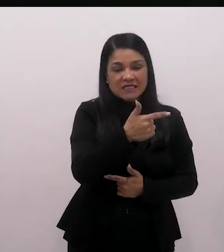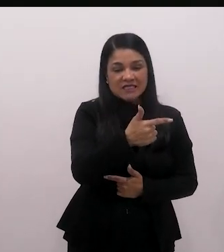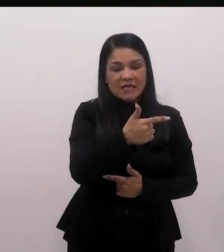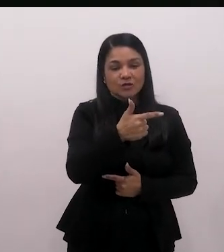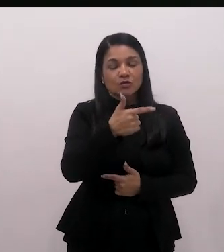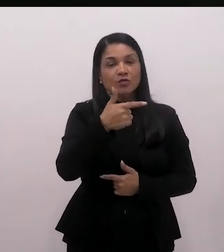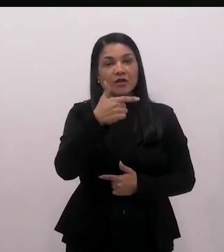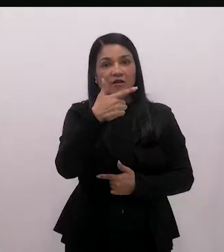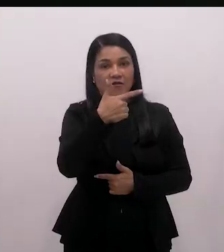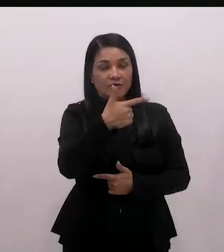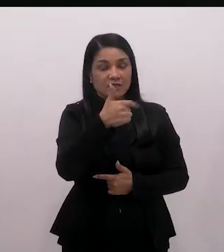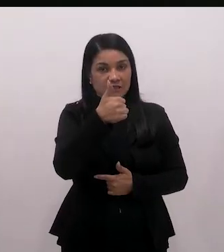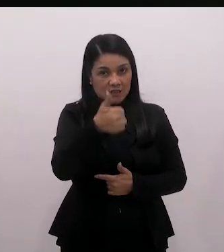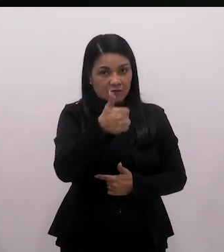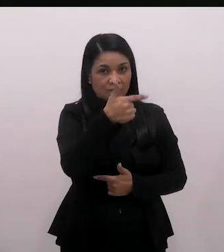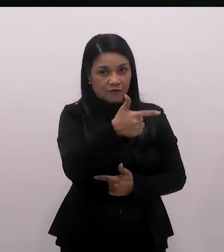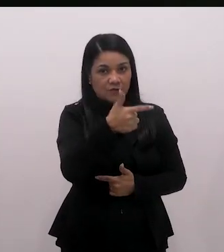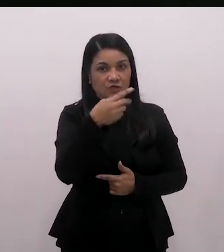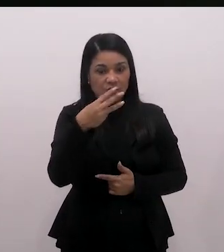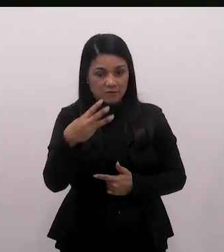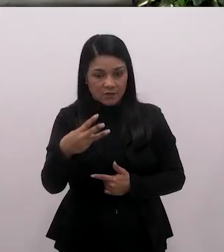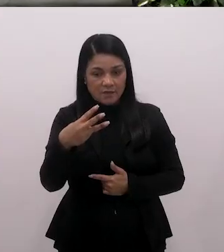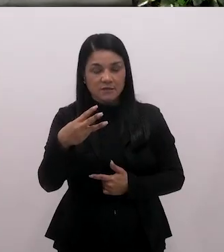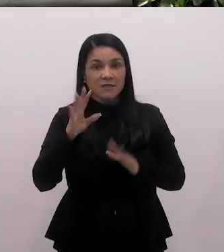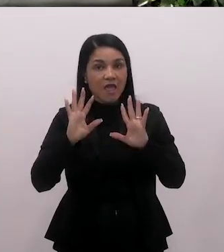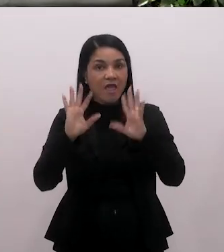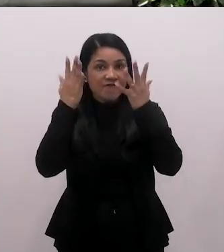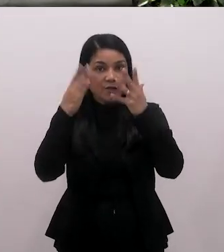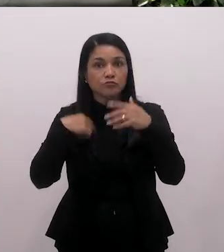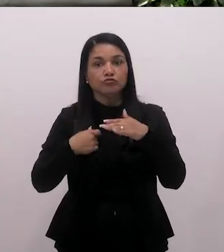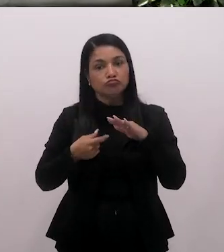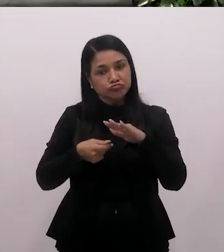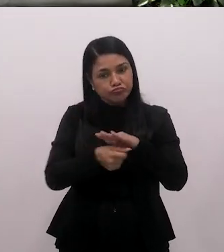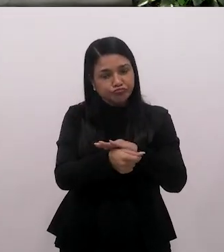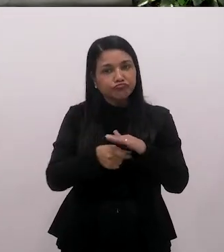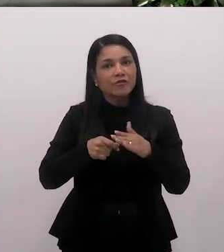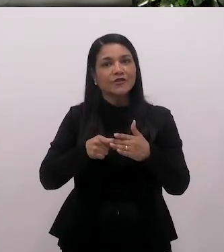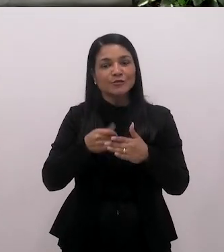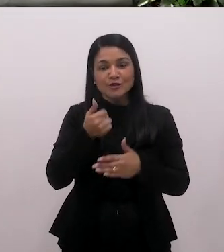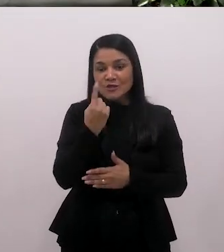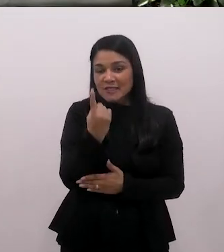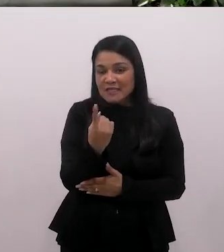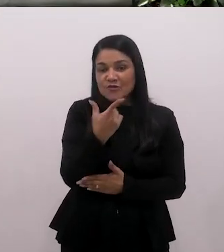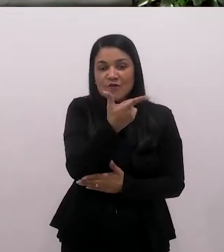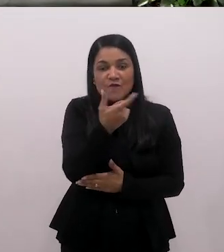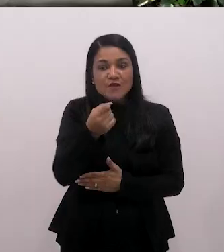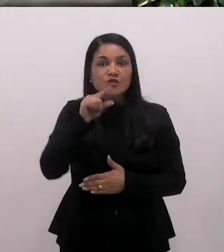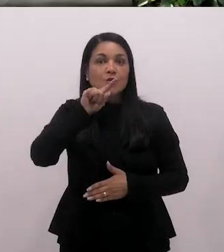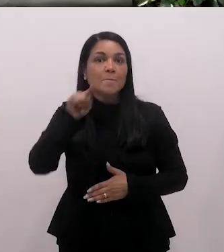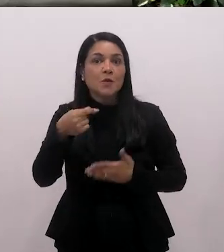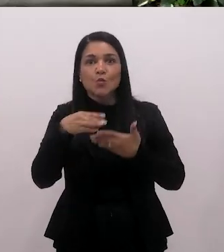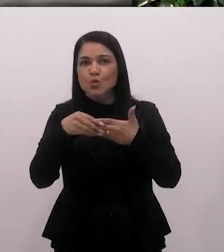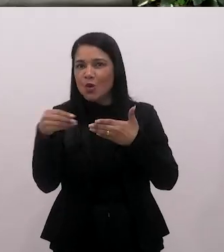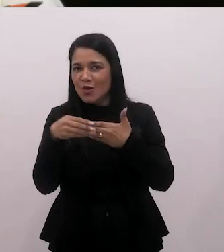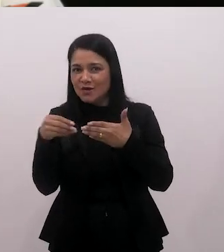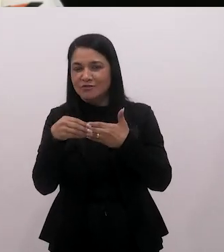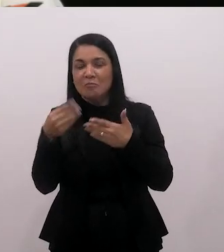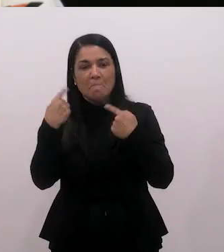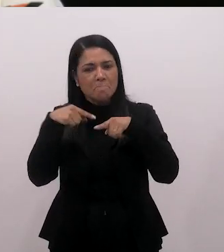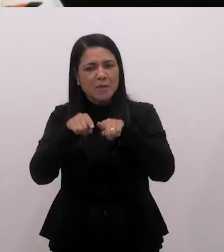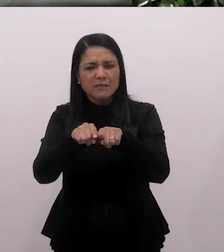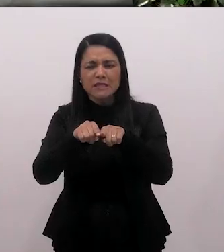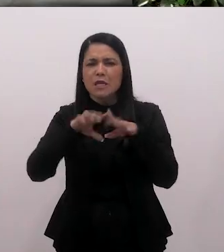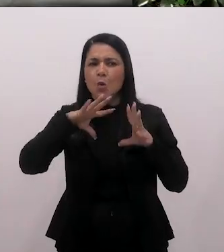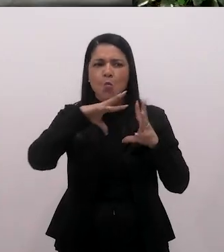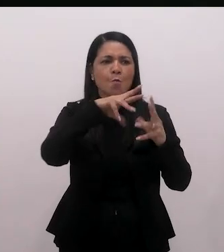ano 123 eventos e pagamos às pessoas. Mas com esse orçamento? Com esse orçamento. Pô. Era um milagre, a gente tinha parceria com todo o mundo. E eu